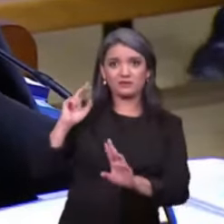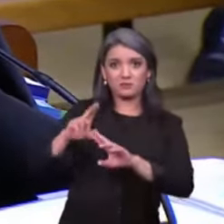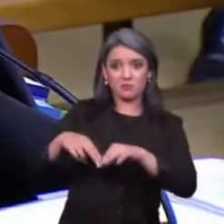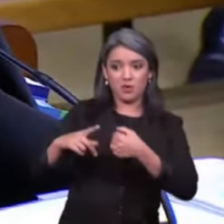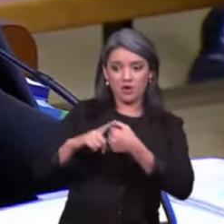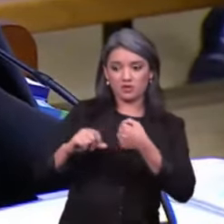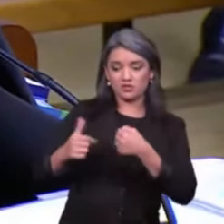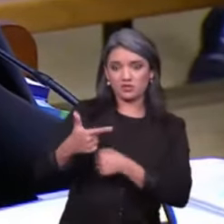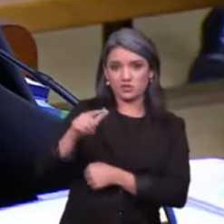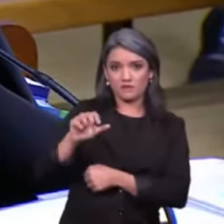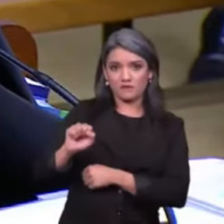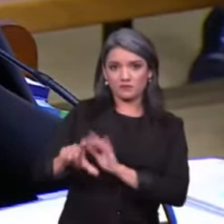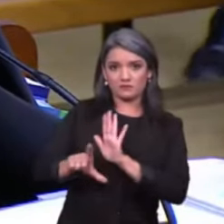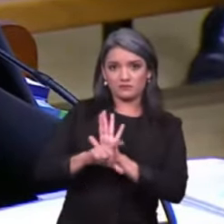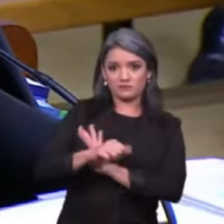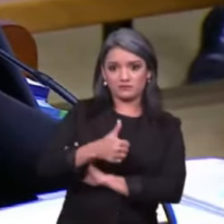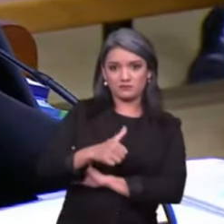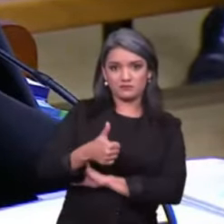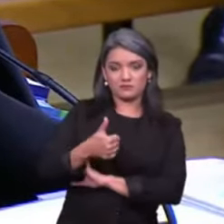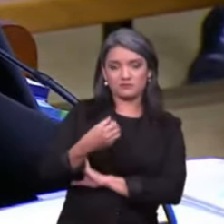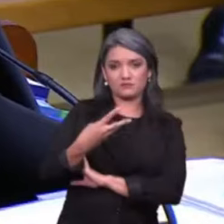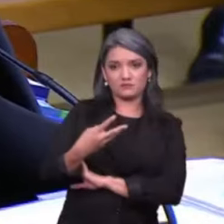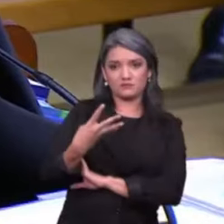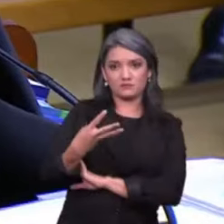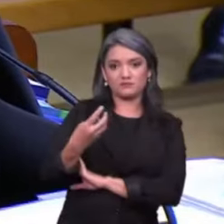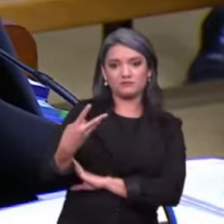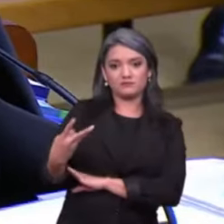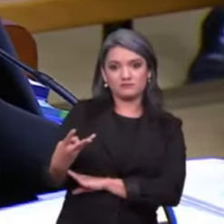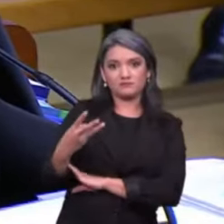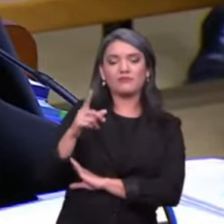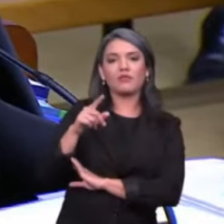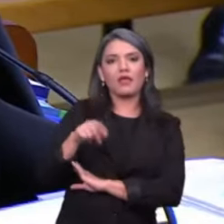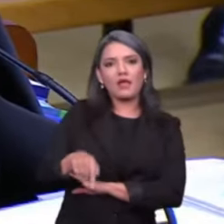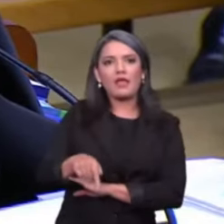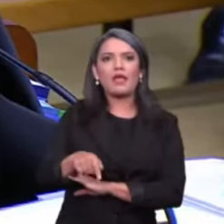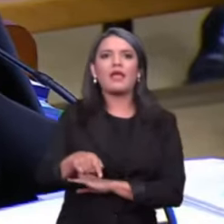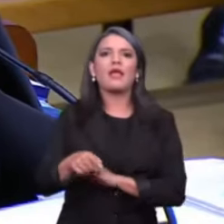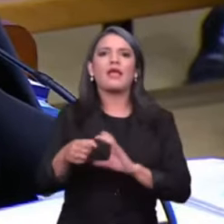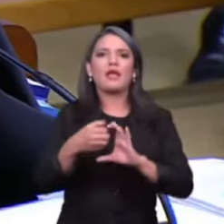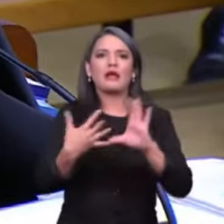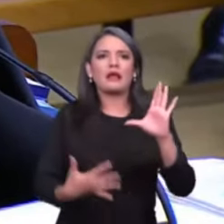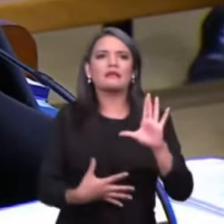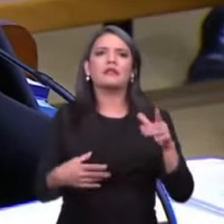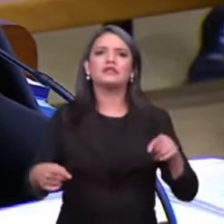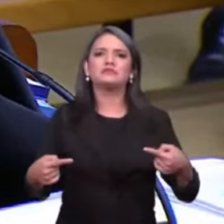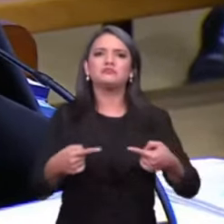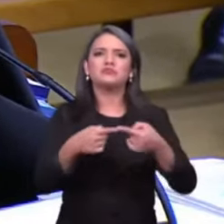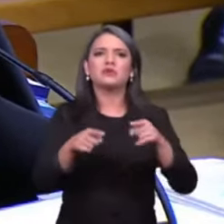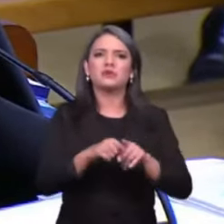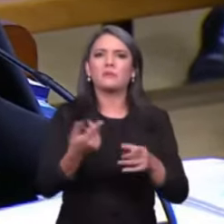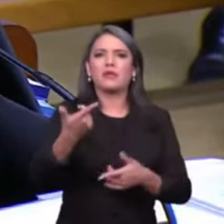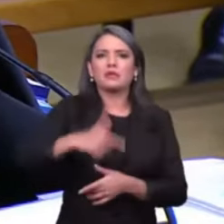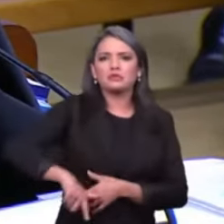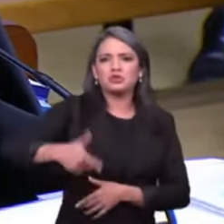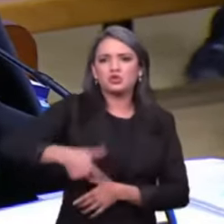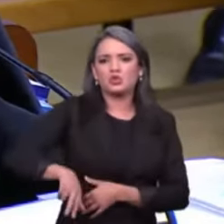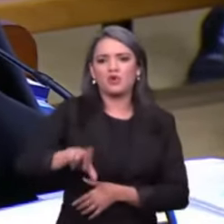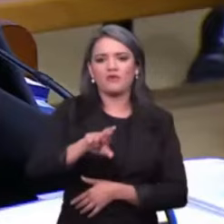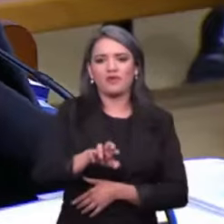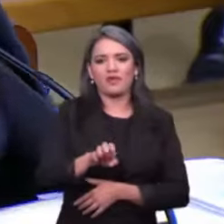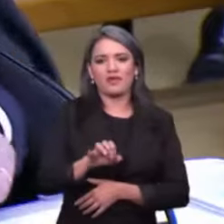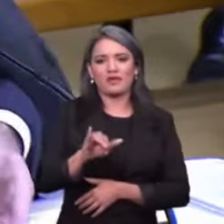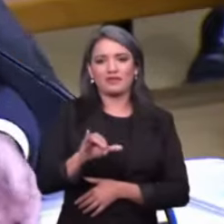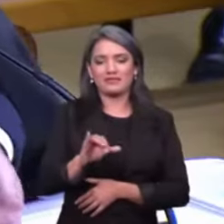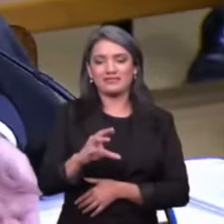28 da Lei 11.343 configurem reincidência, uma vez que não são puníveis com penas privativas